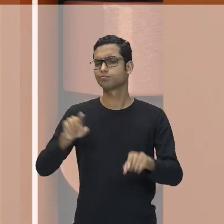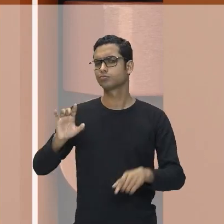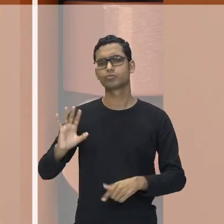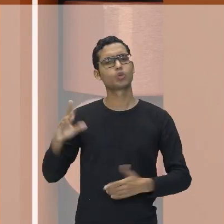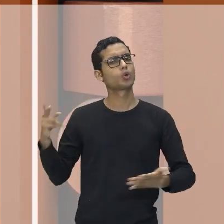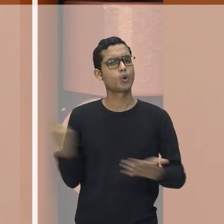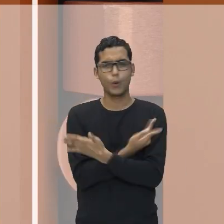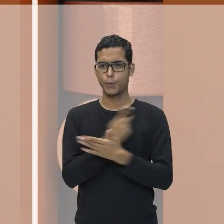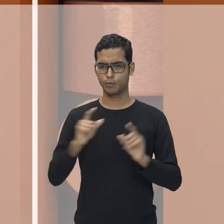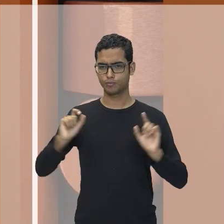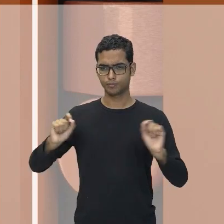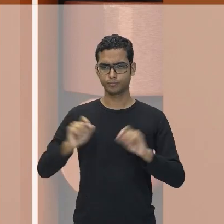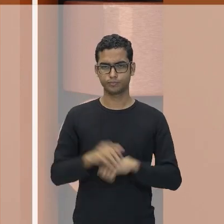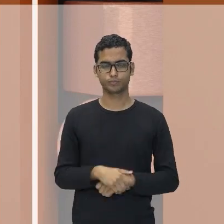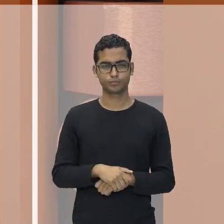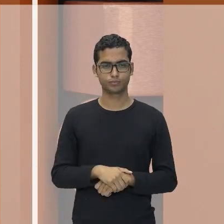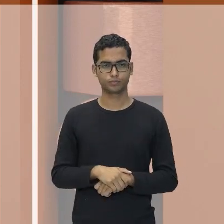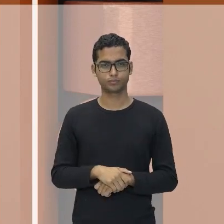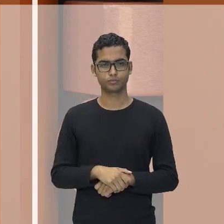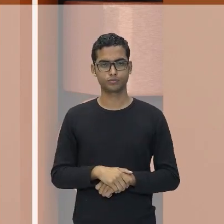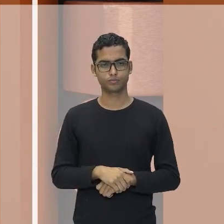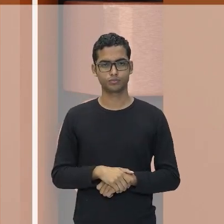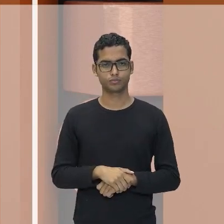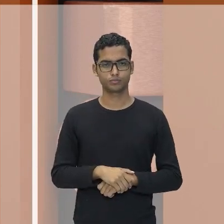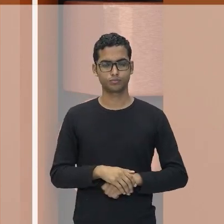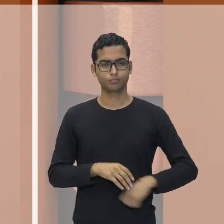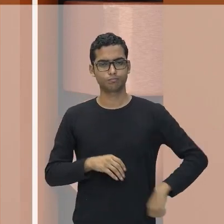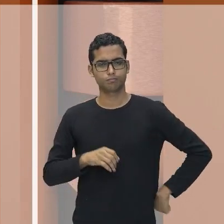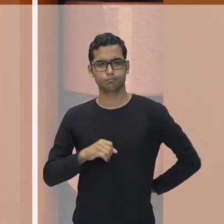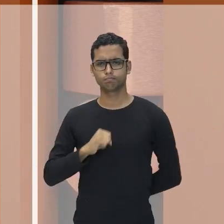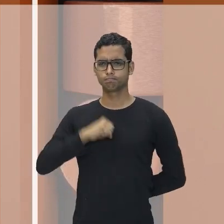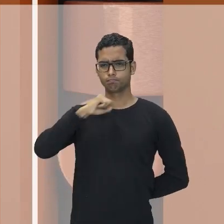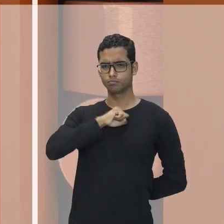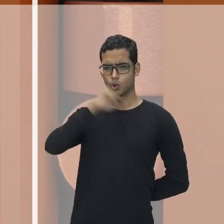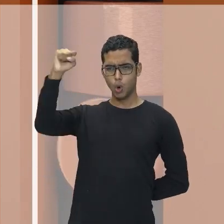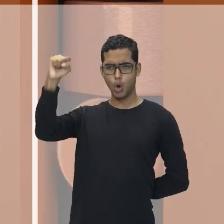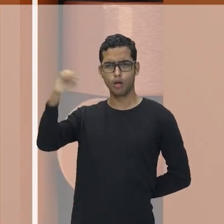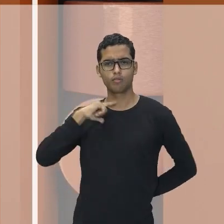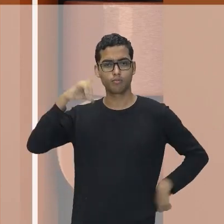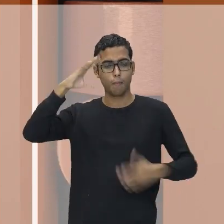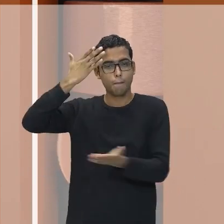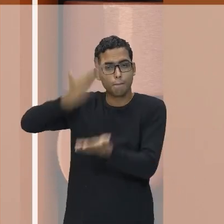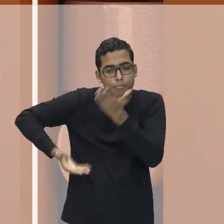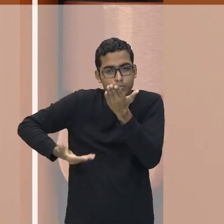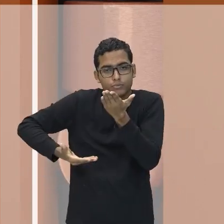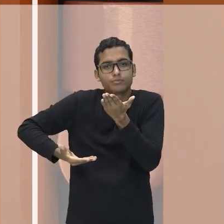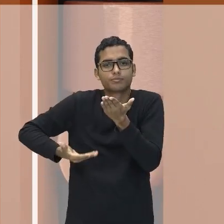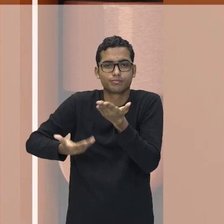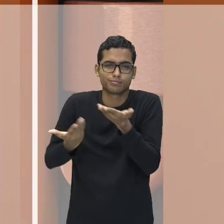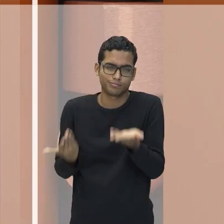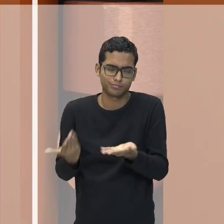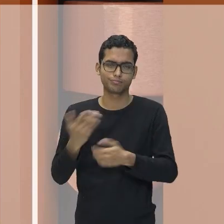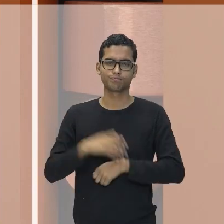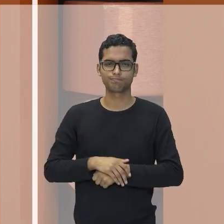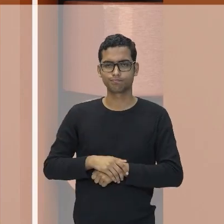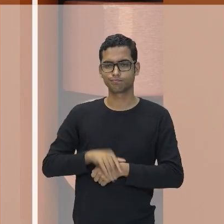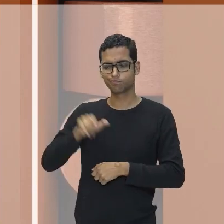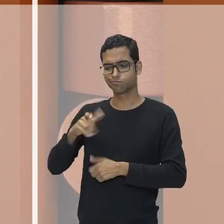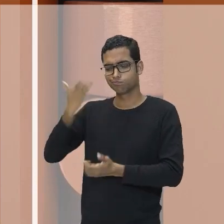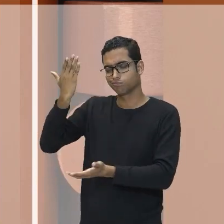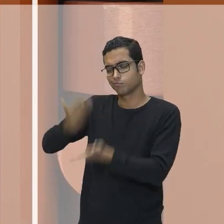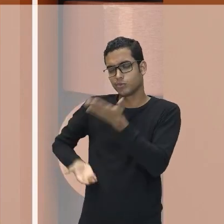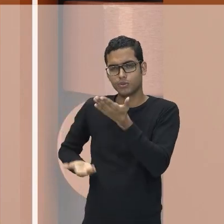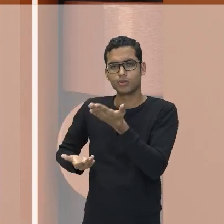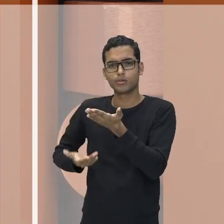que Napoleão foi derrotado graças ao General Inverno. Aconteceu a mesma coisa, ou melhor, aconteceu